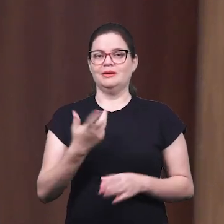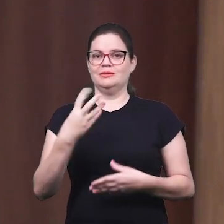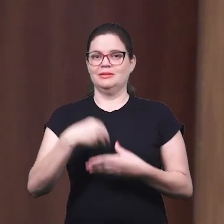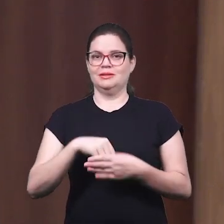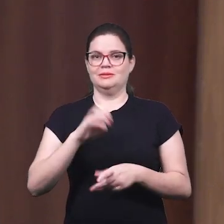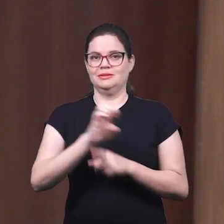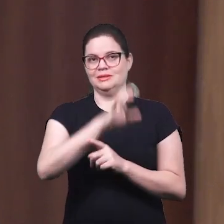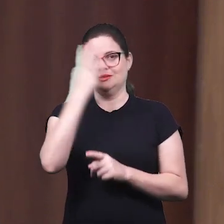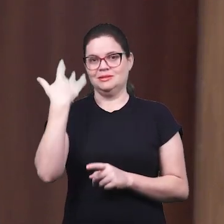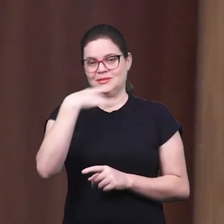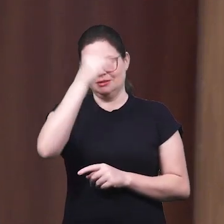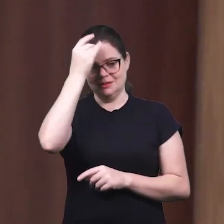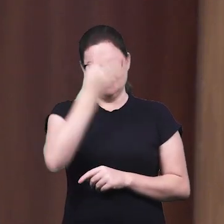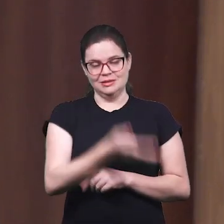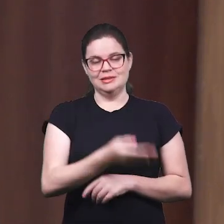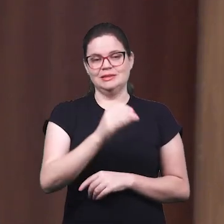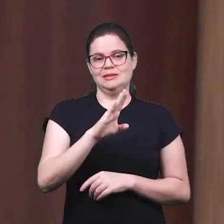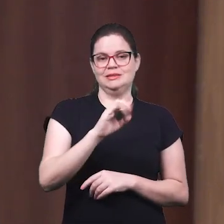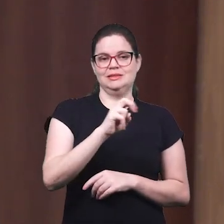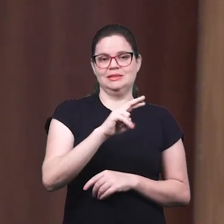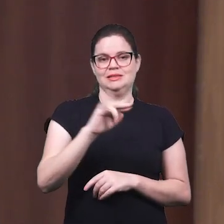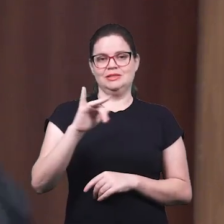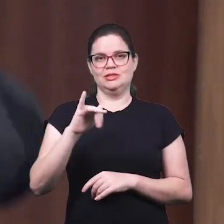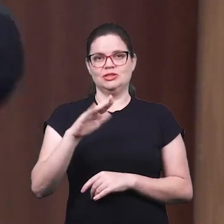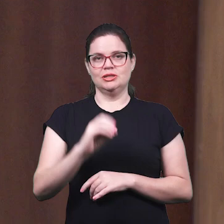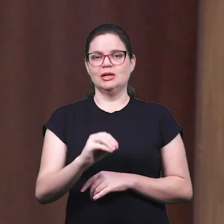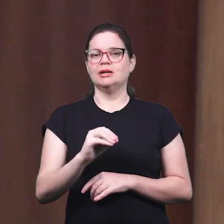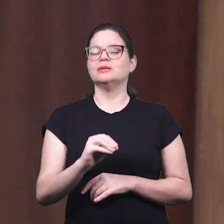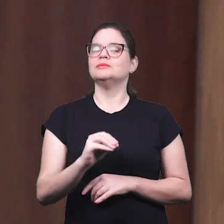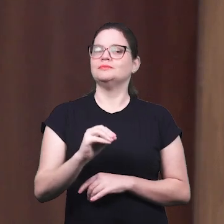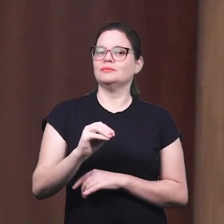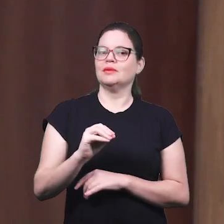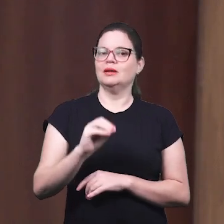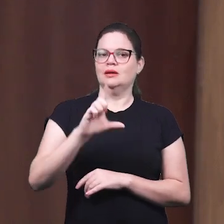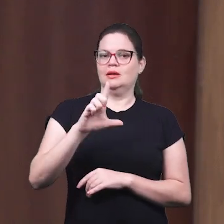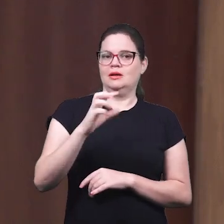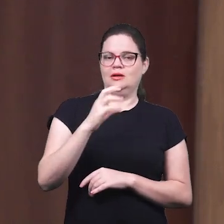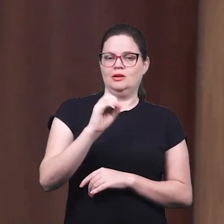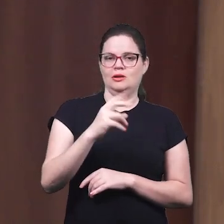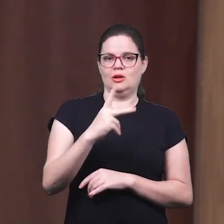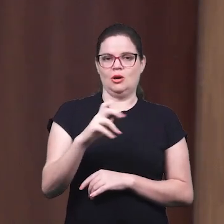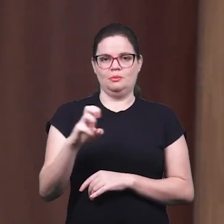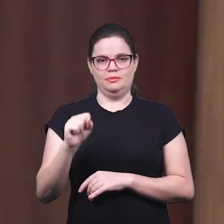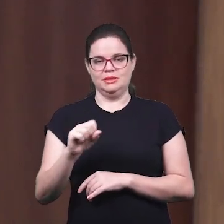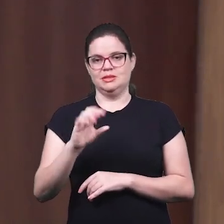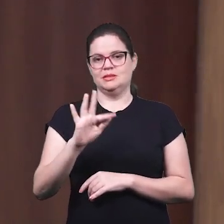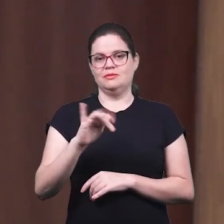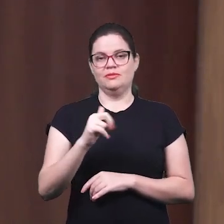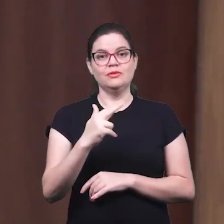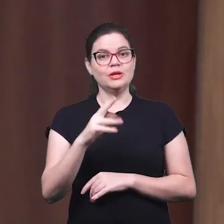Santo, nomeado por Cristiano de Lopes Filho, que eu conheci na festa